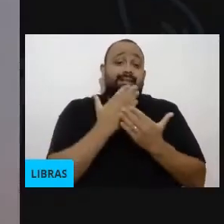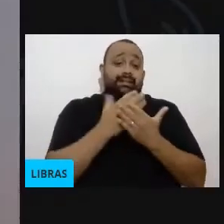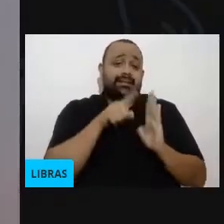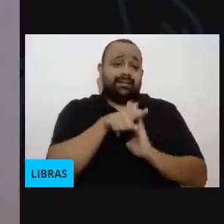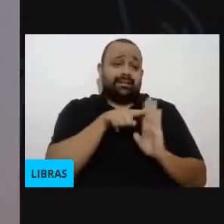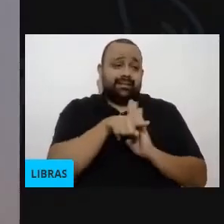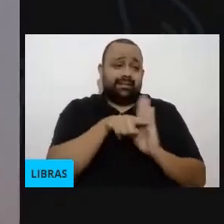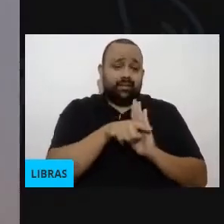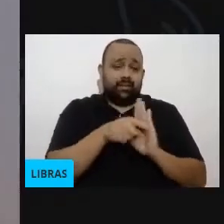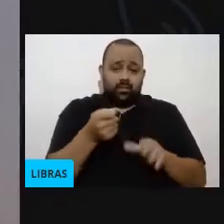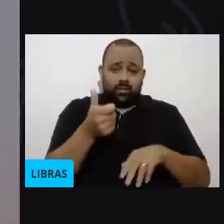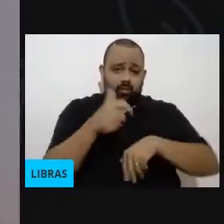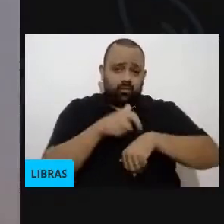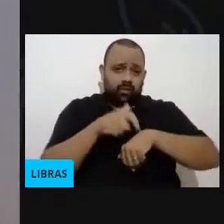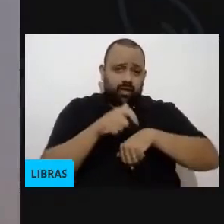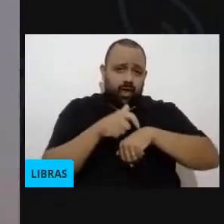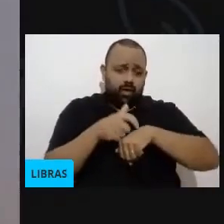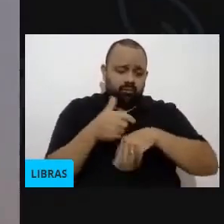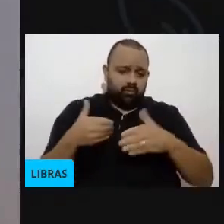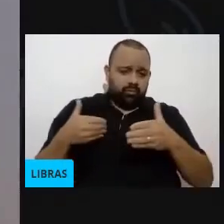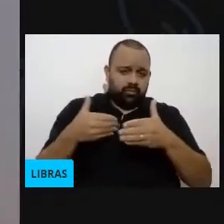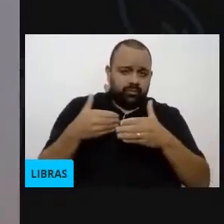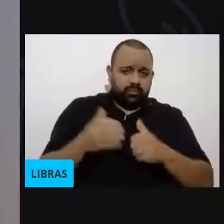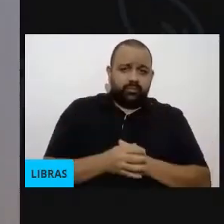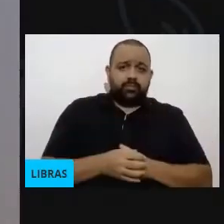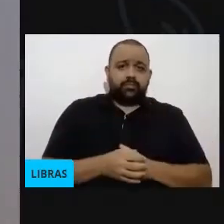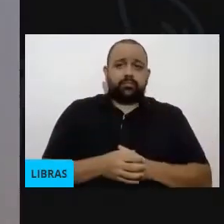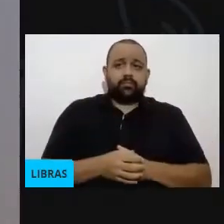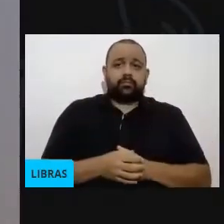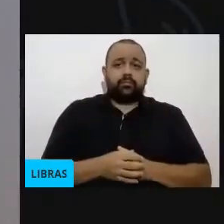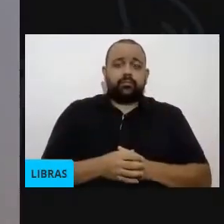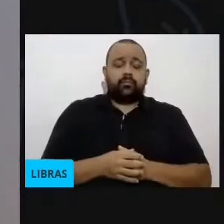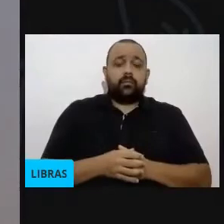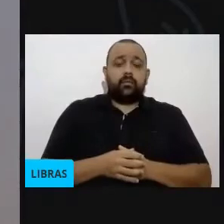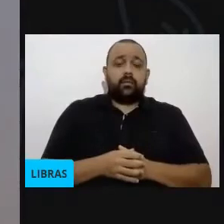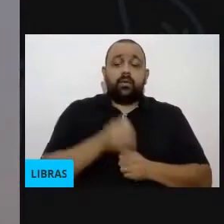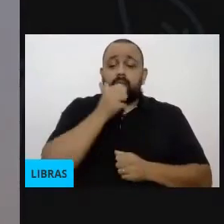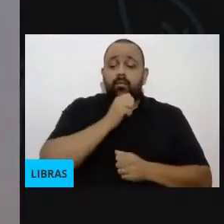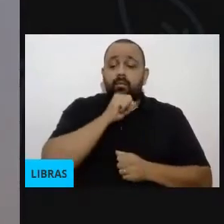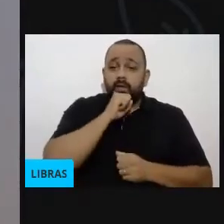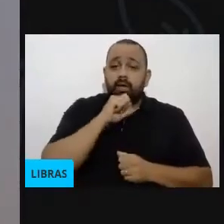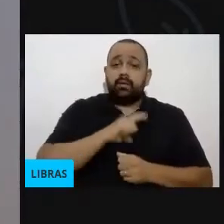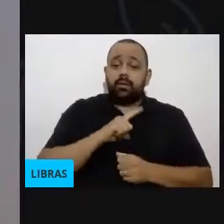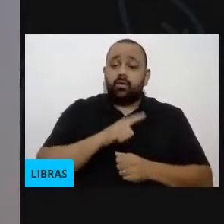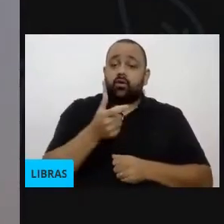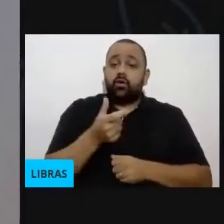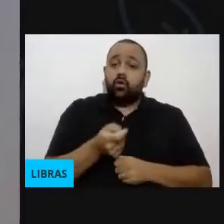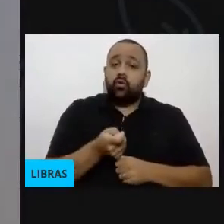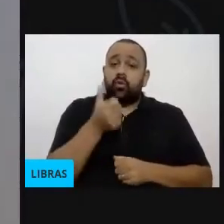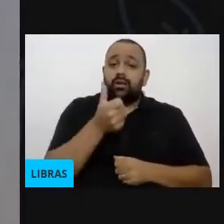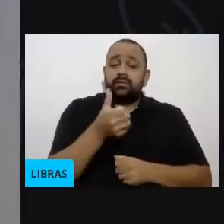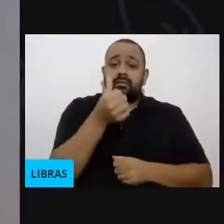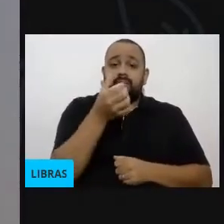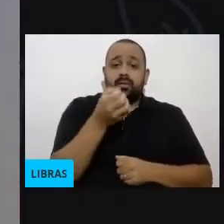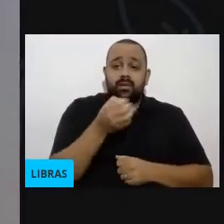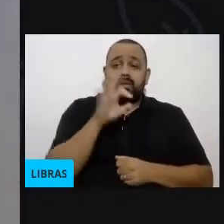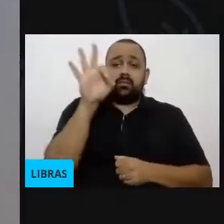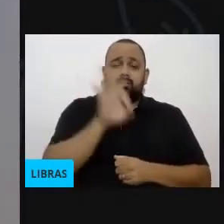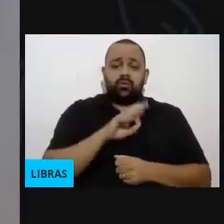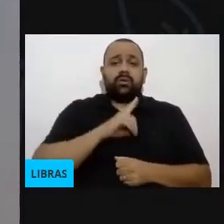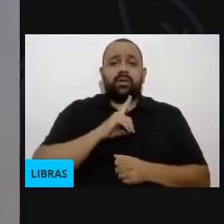agora recentemente, vai mostrar que uma grande parte delas está deprimida, quase 60% delas tem sintoma